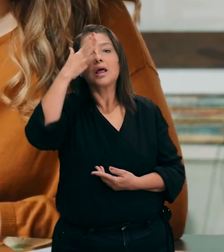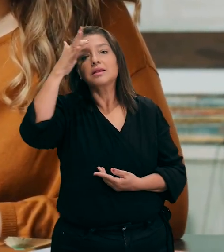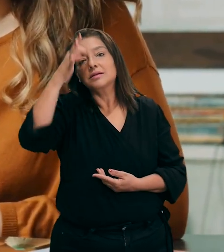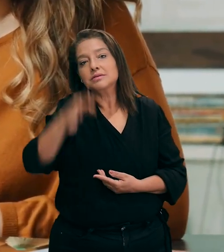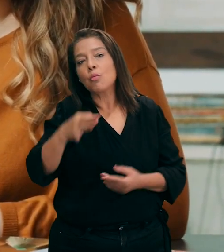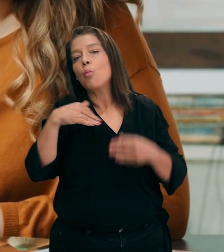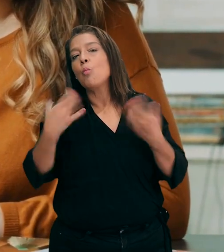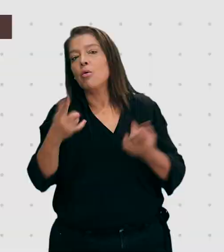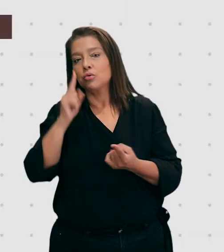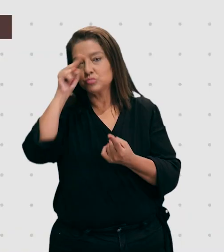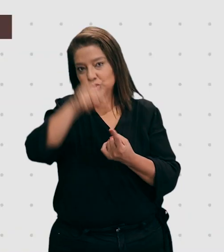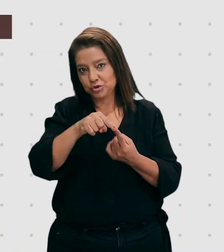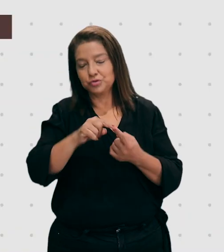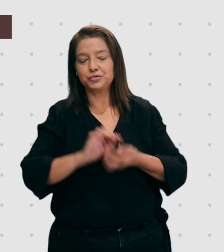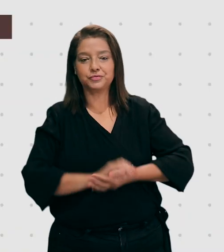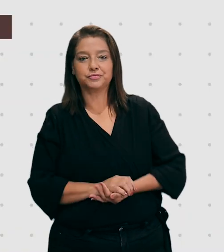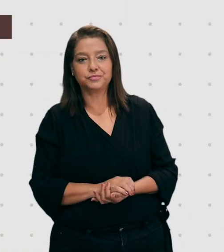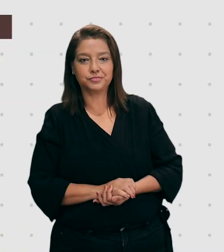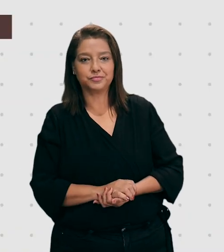sua finalidade.